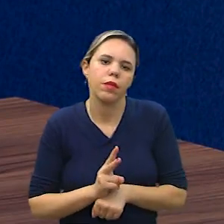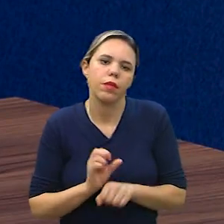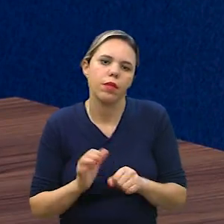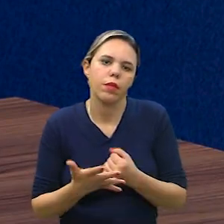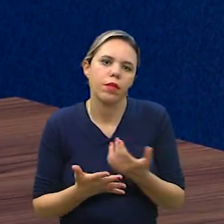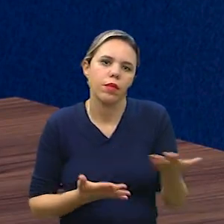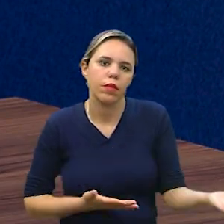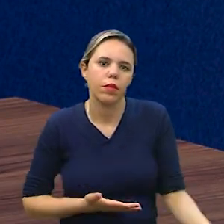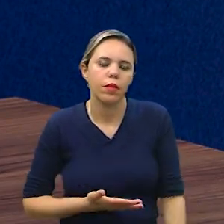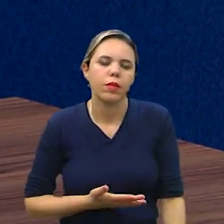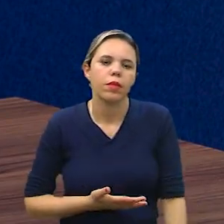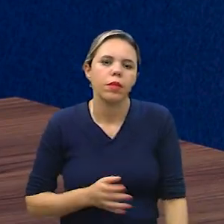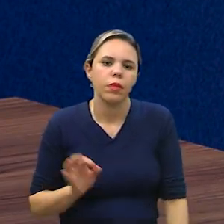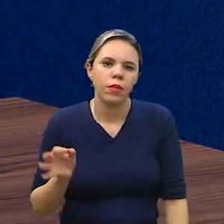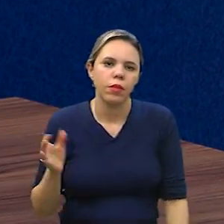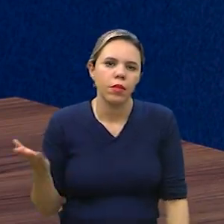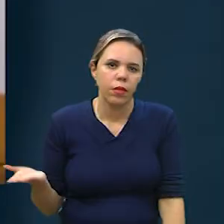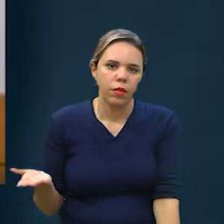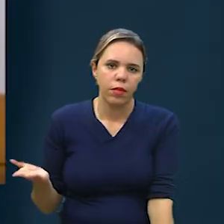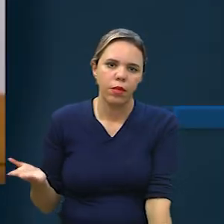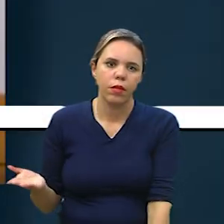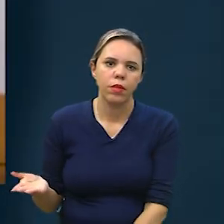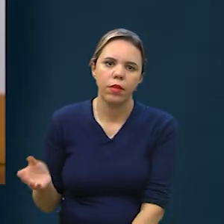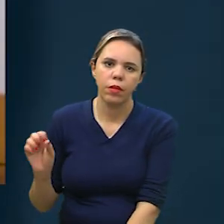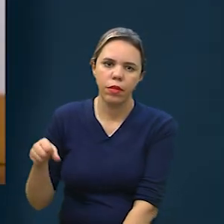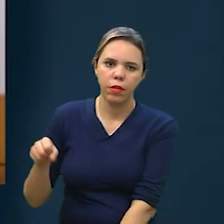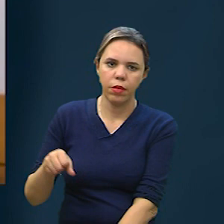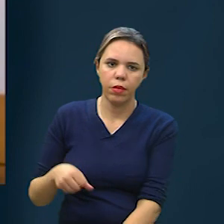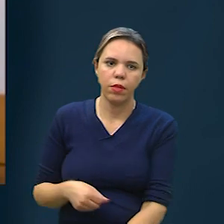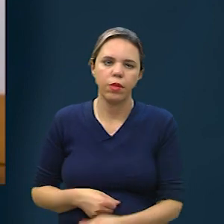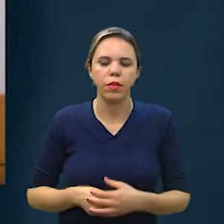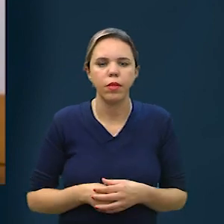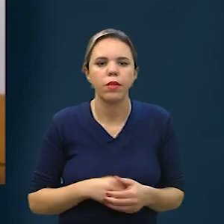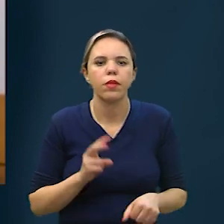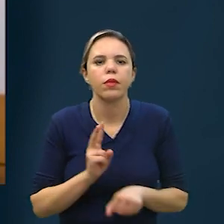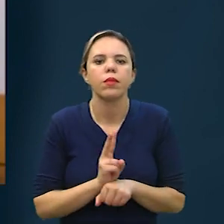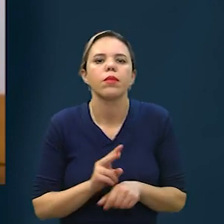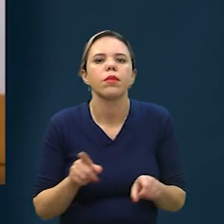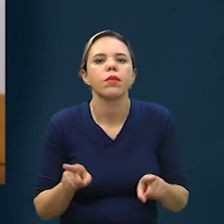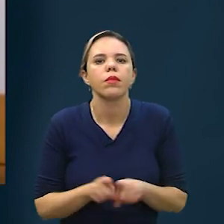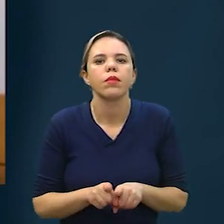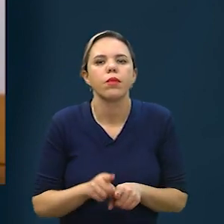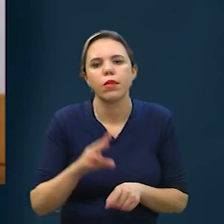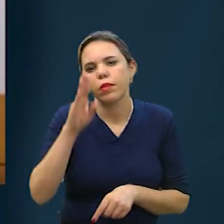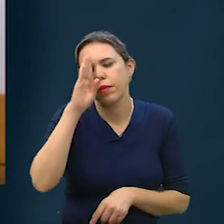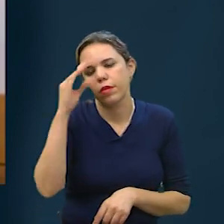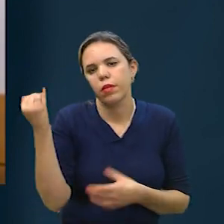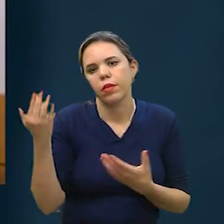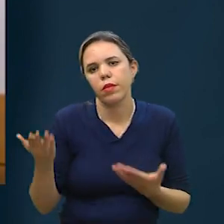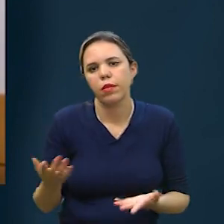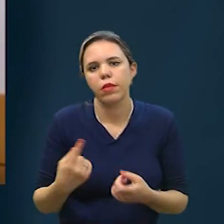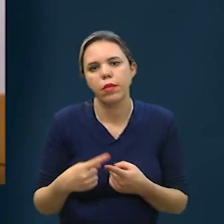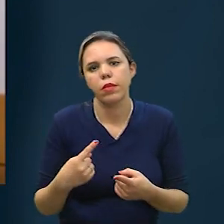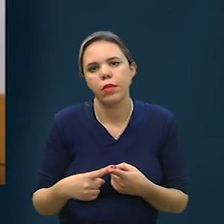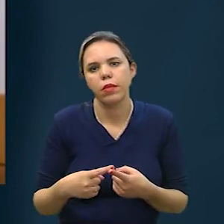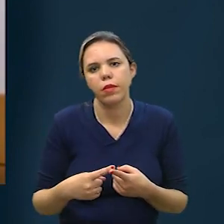a pandemia, Luciana, é isso? Sim, esses cuidados também foram fundamentais, porque a gente até gravou